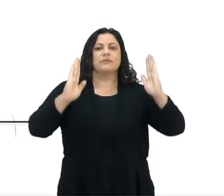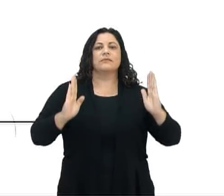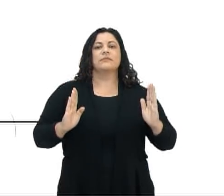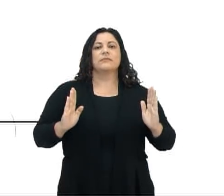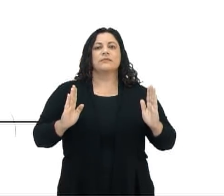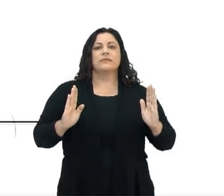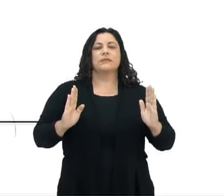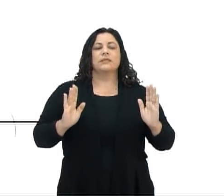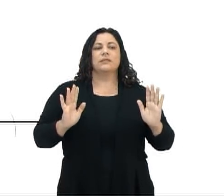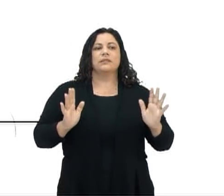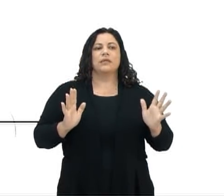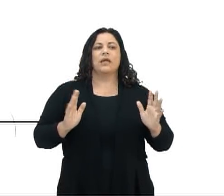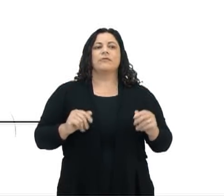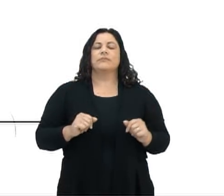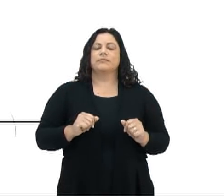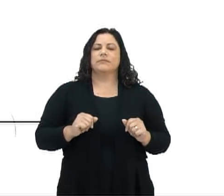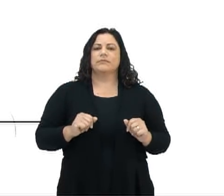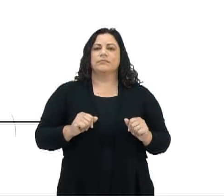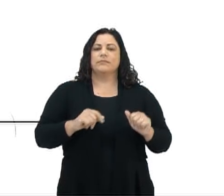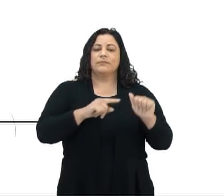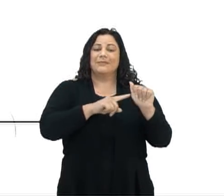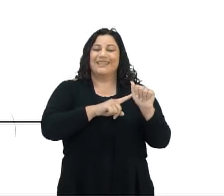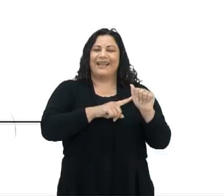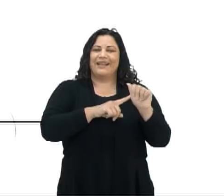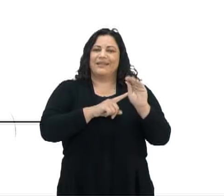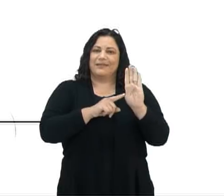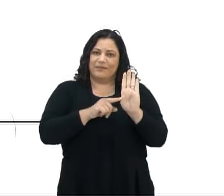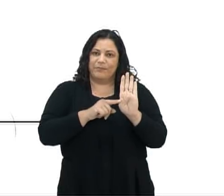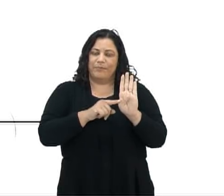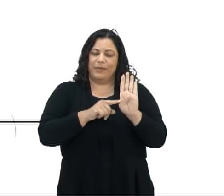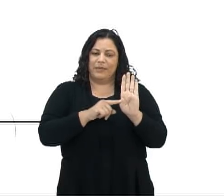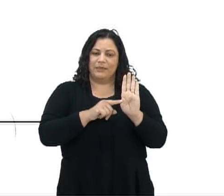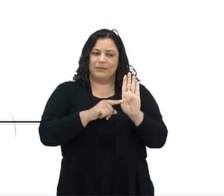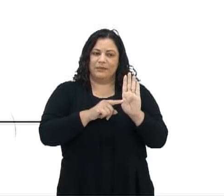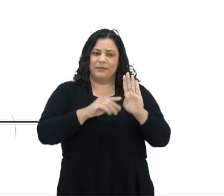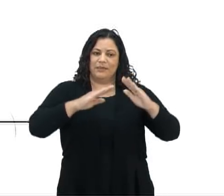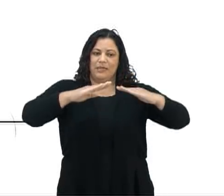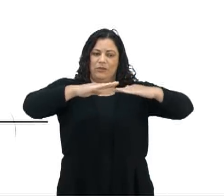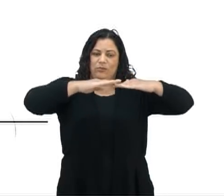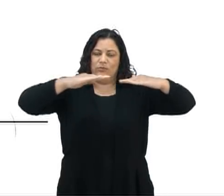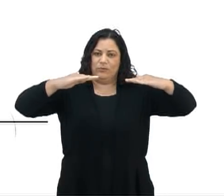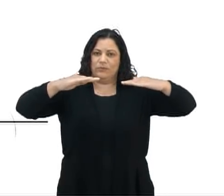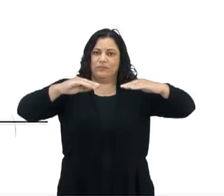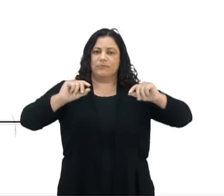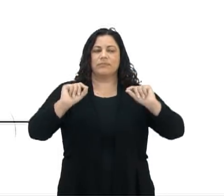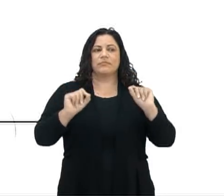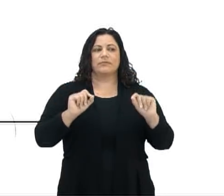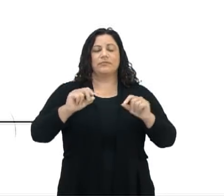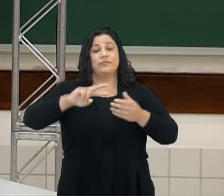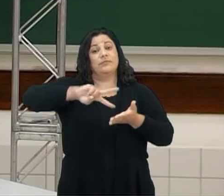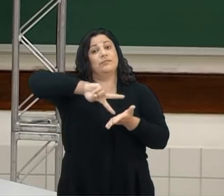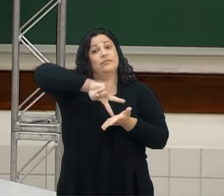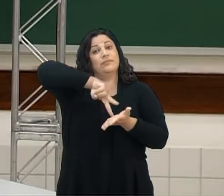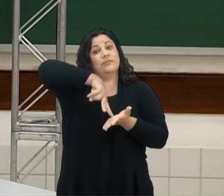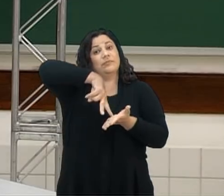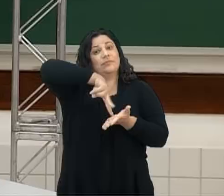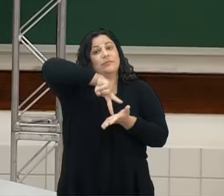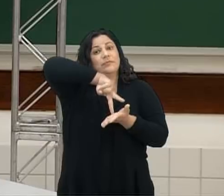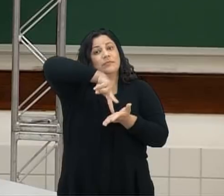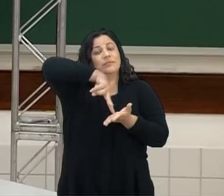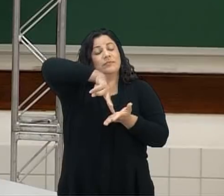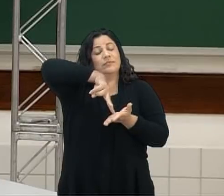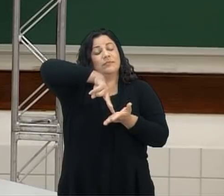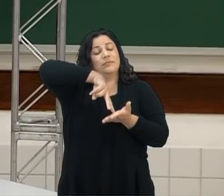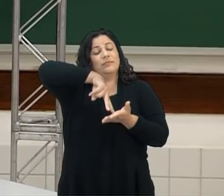vamos transferir o tamanho do segmento AB nas duas retas perpendiculares. Então, eu vou pegar o compasso, vou abrir no tamanho